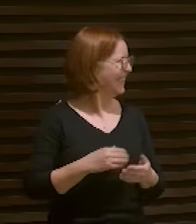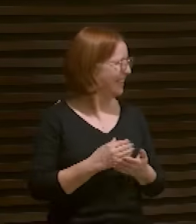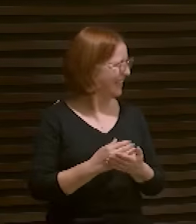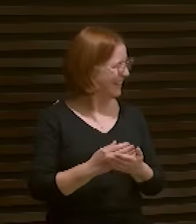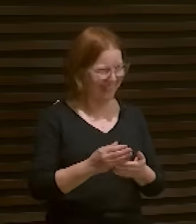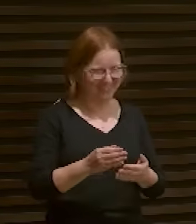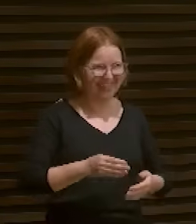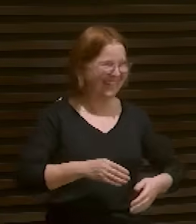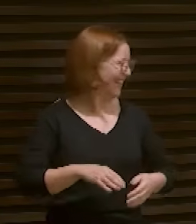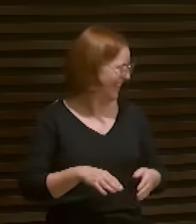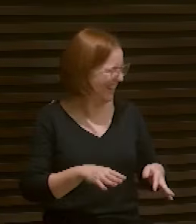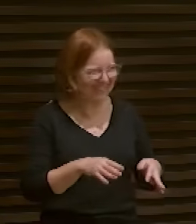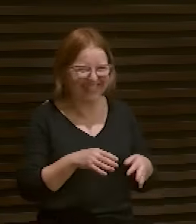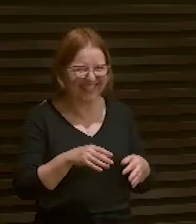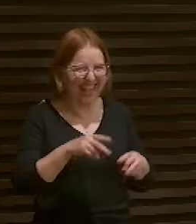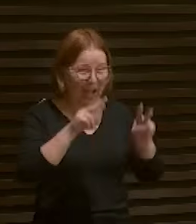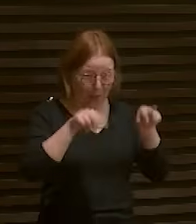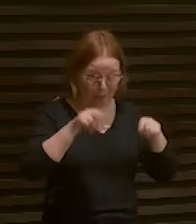Irmã, você está fofocando.